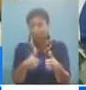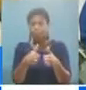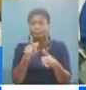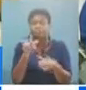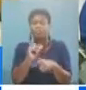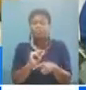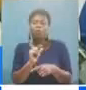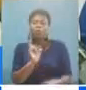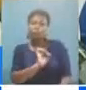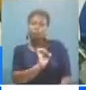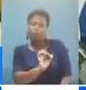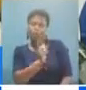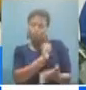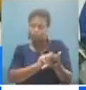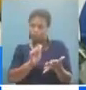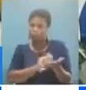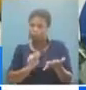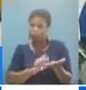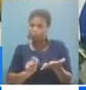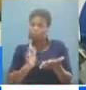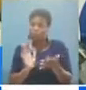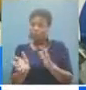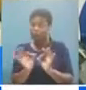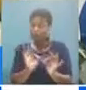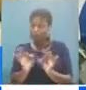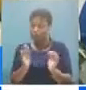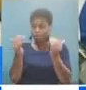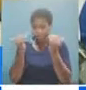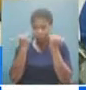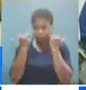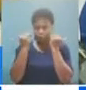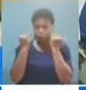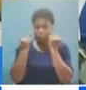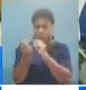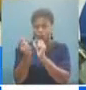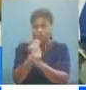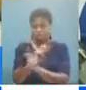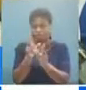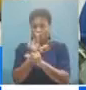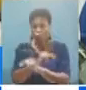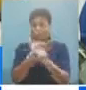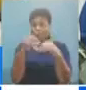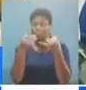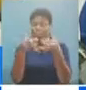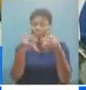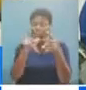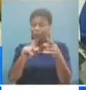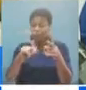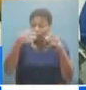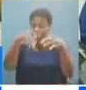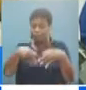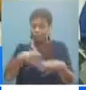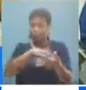e seu devido registro, tratamento de dados, atualização e finalização